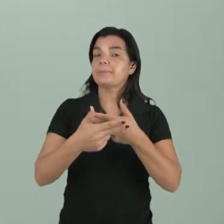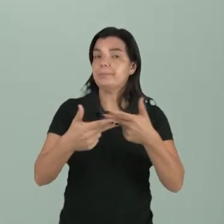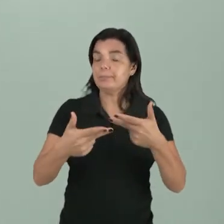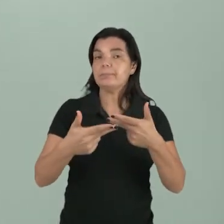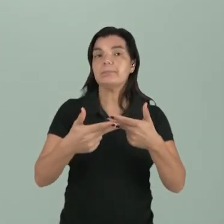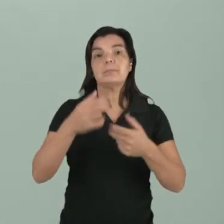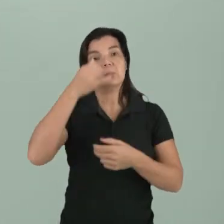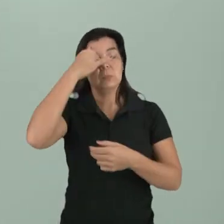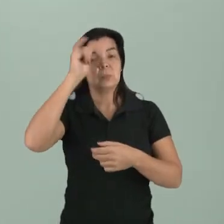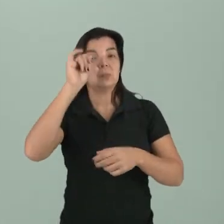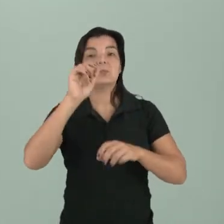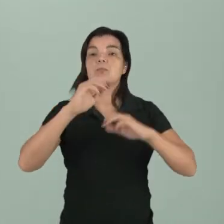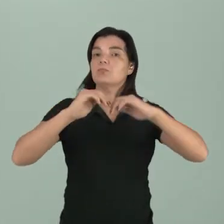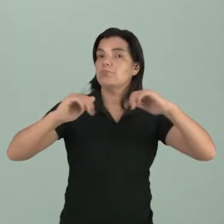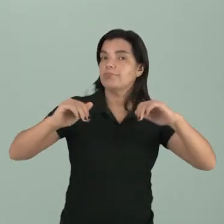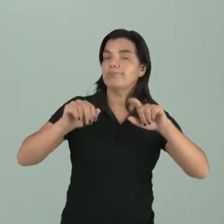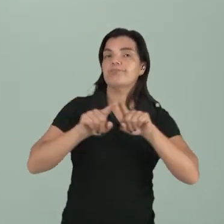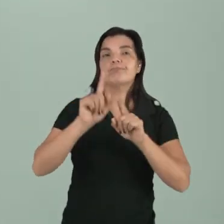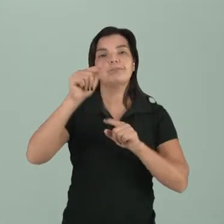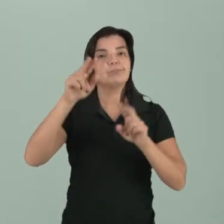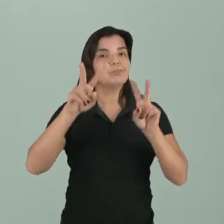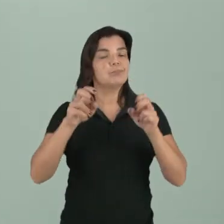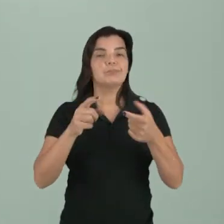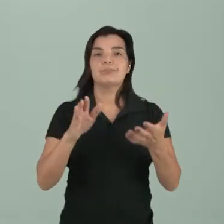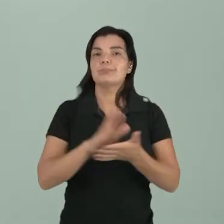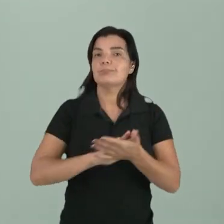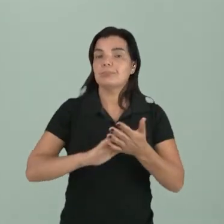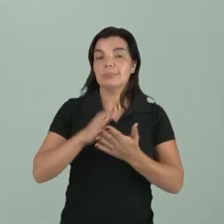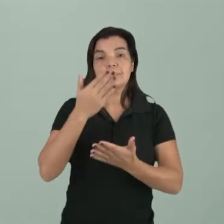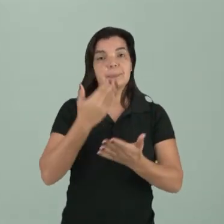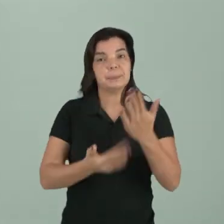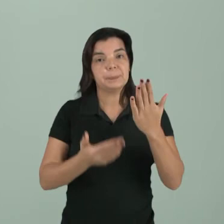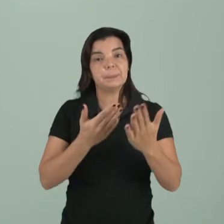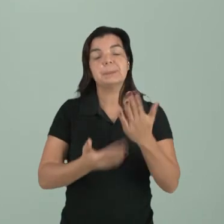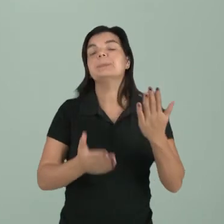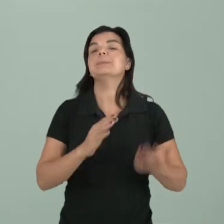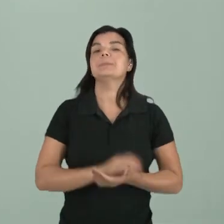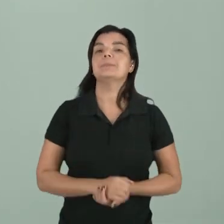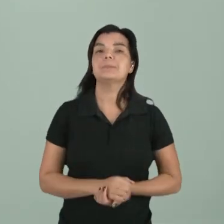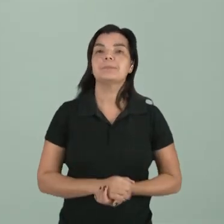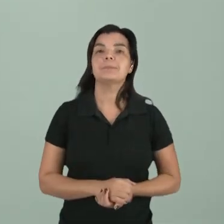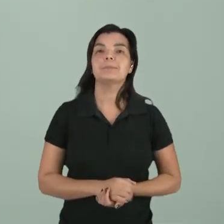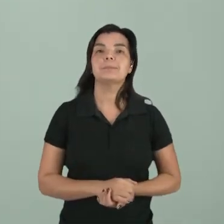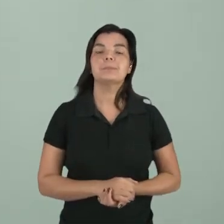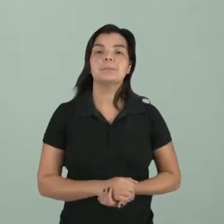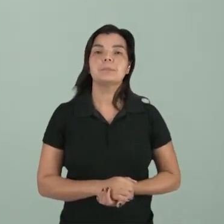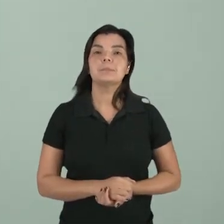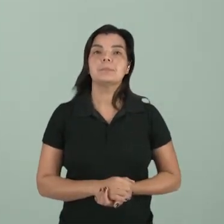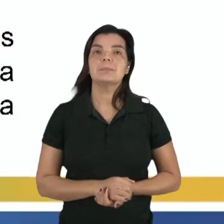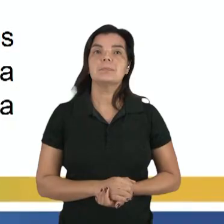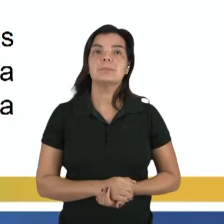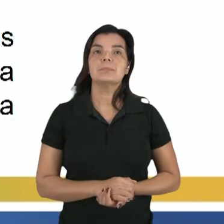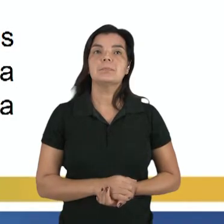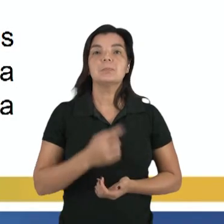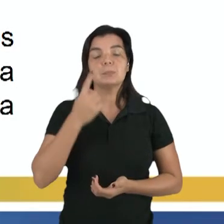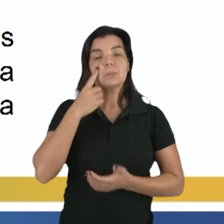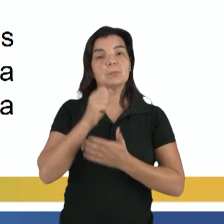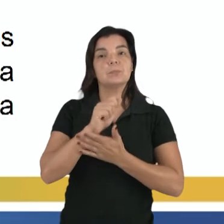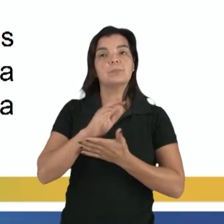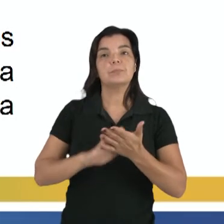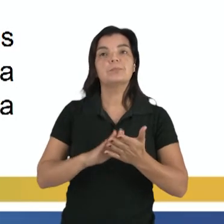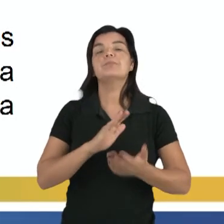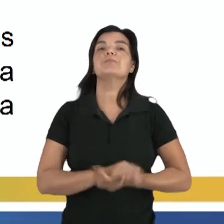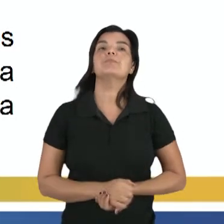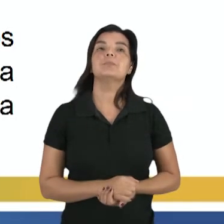fazer essas quebras de ideia, puxar outros assuntos e perder a mão no seu texto. Vamos lá